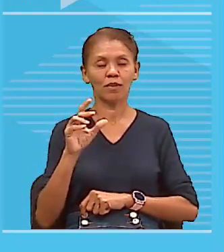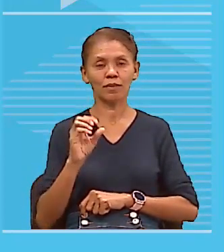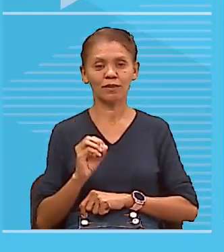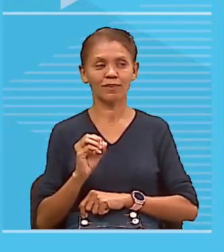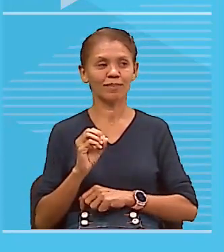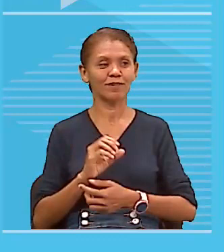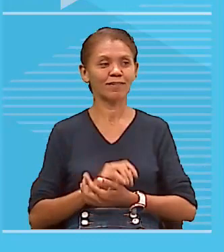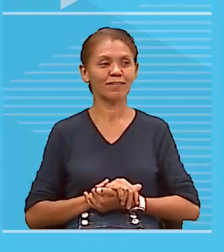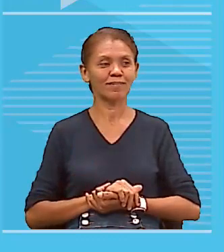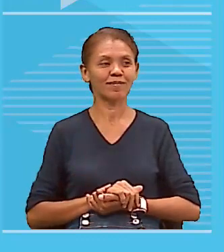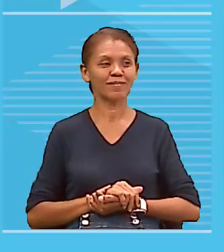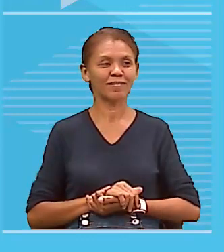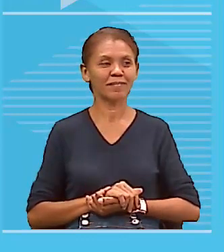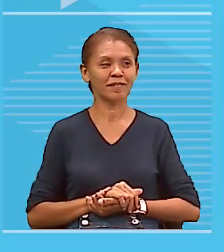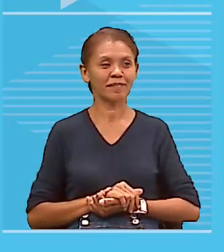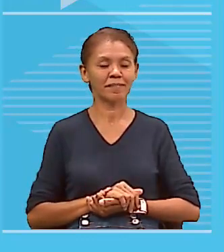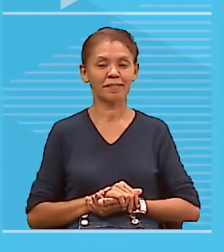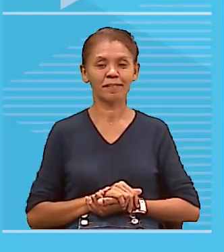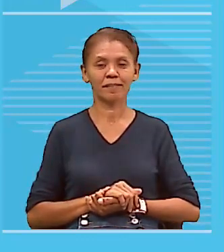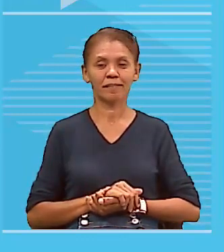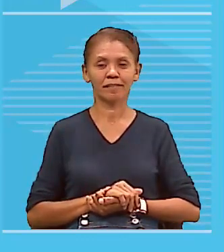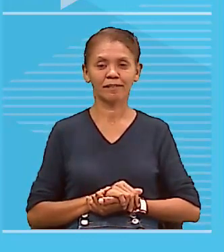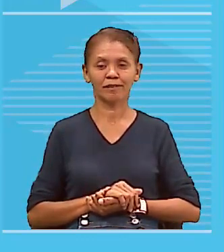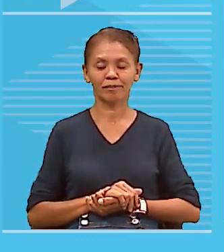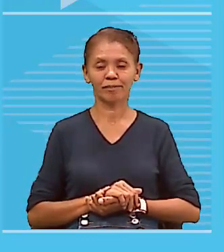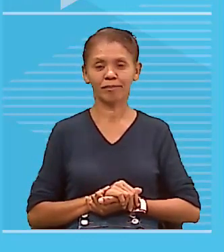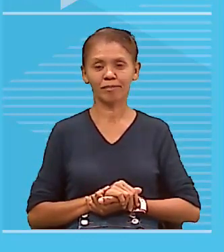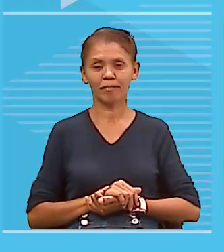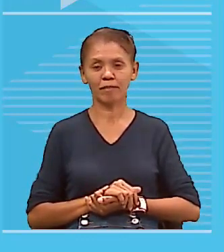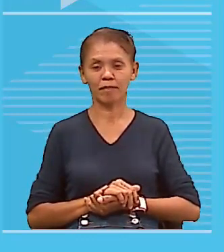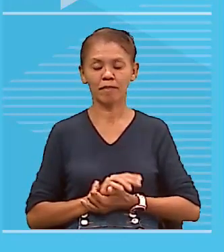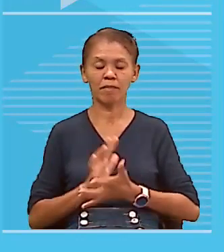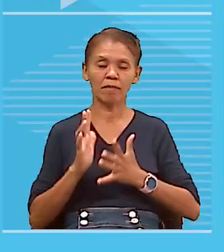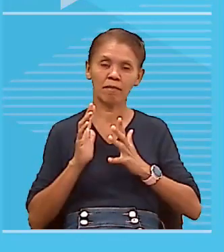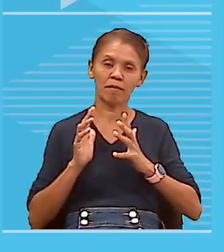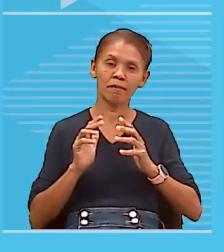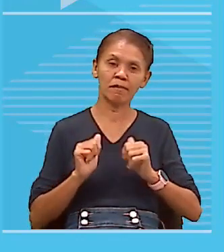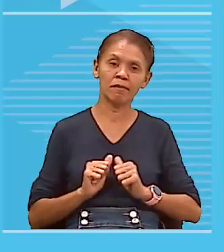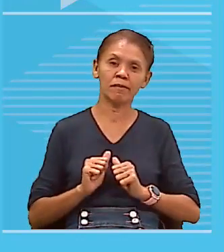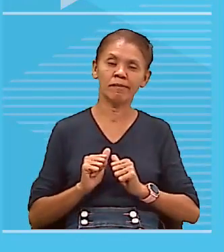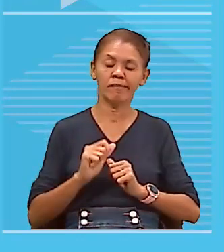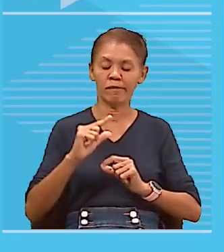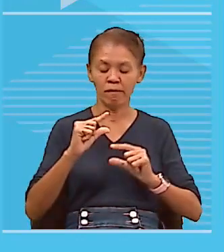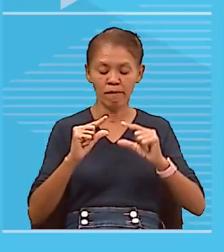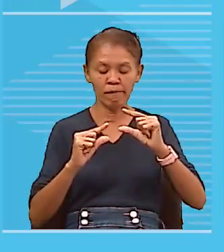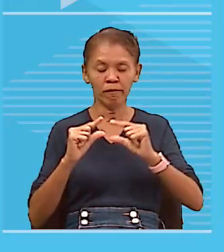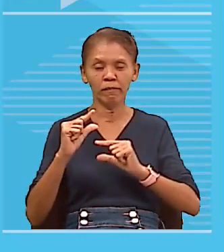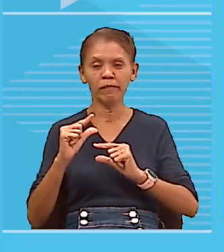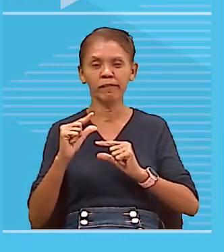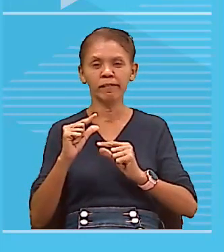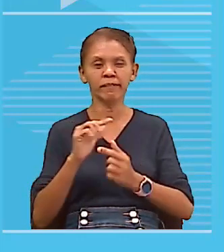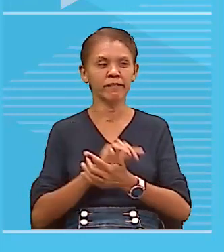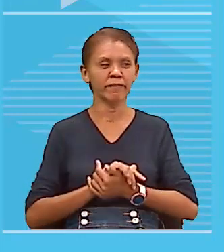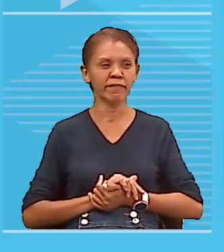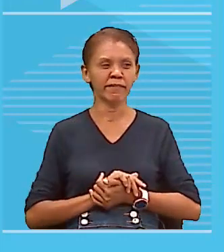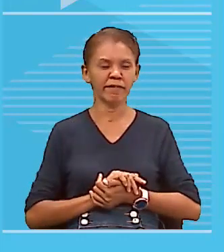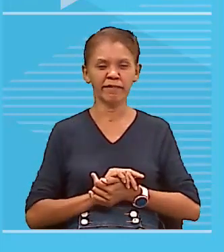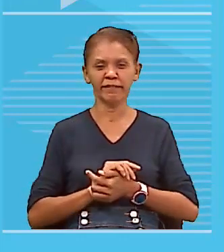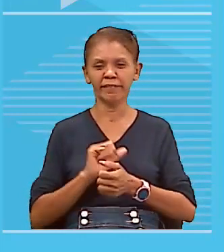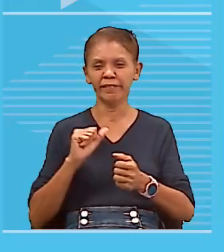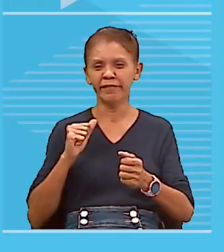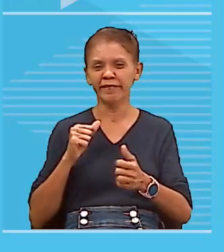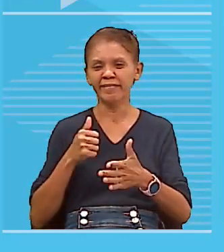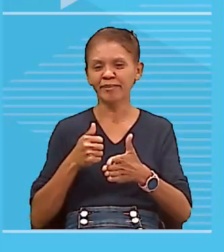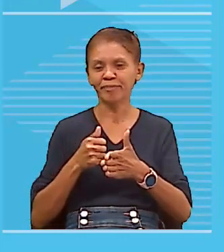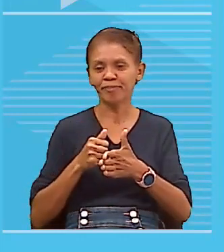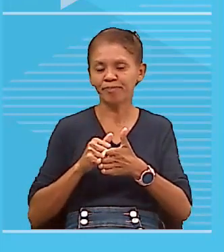filtra tudo. Tudo não, mas filtra, né? Umas partículas maiores, mais densas, elas acabam ficando presas, né,